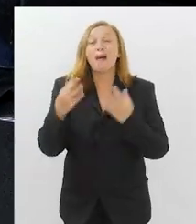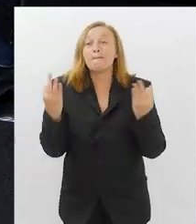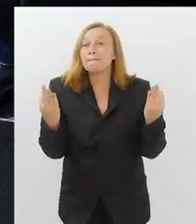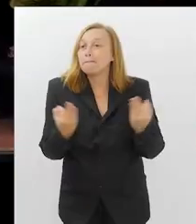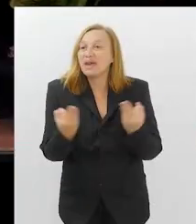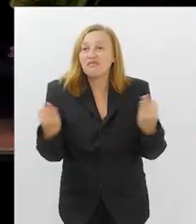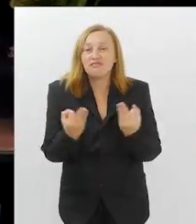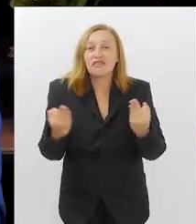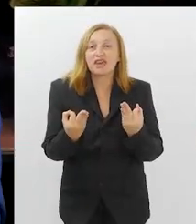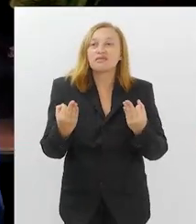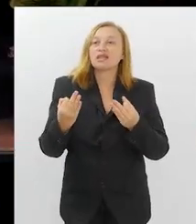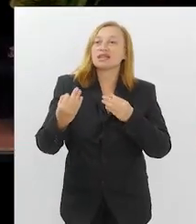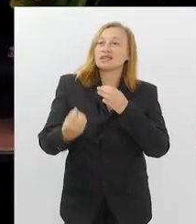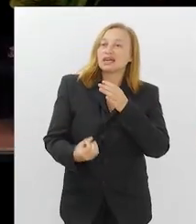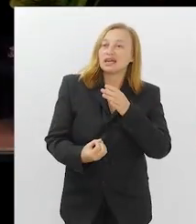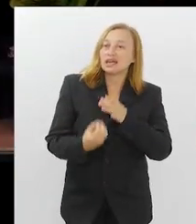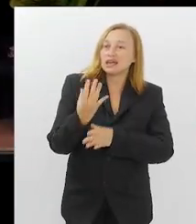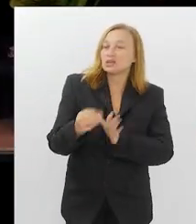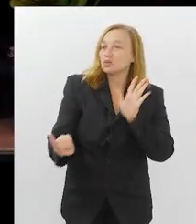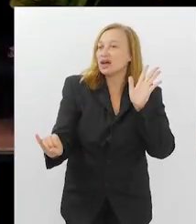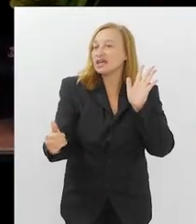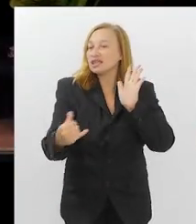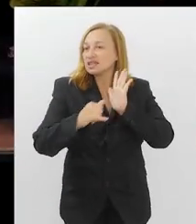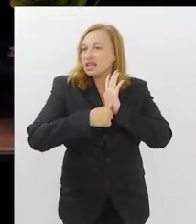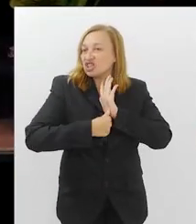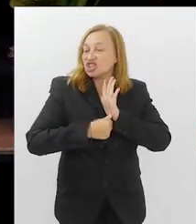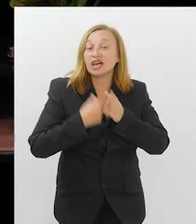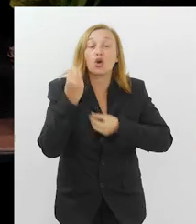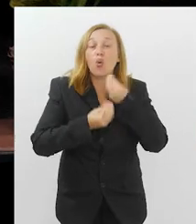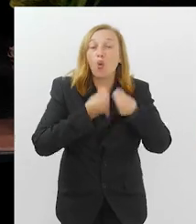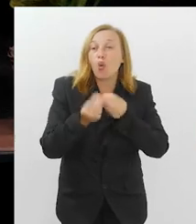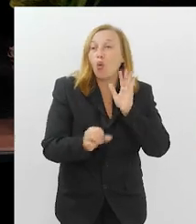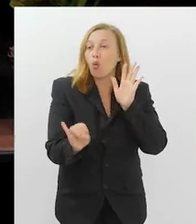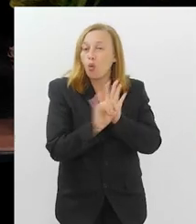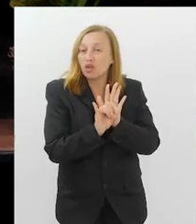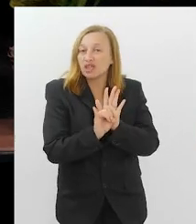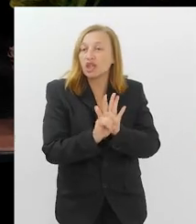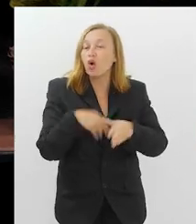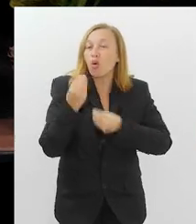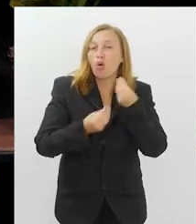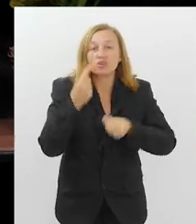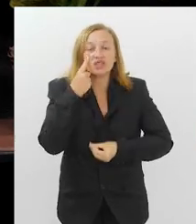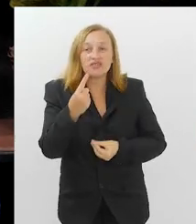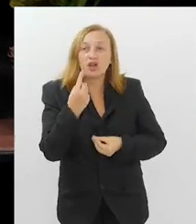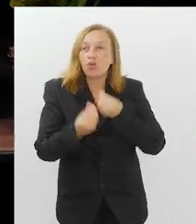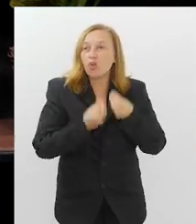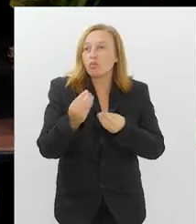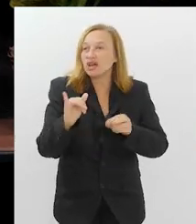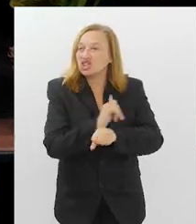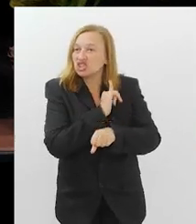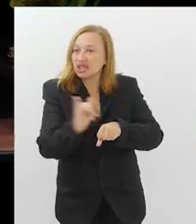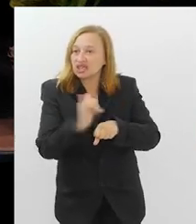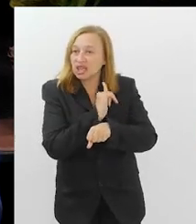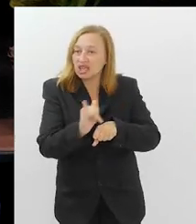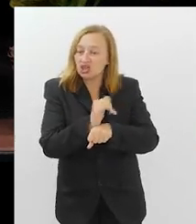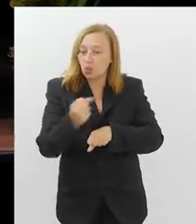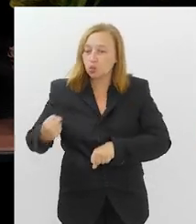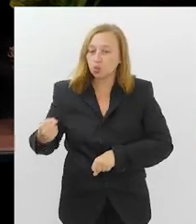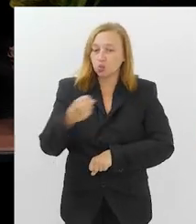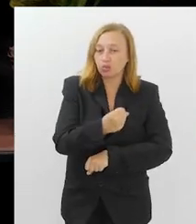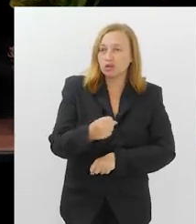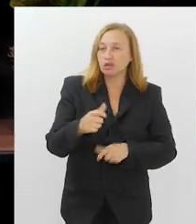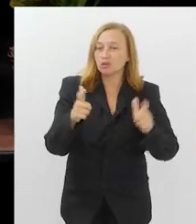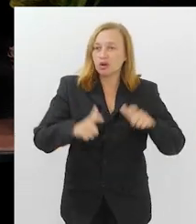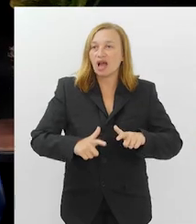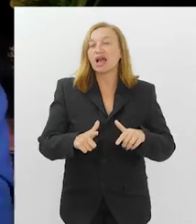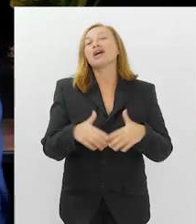assim, essa questão da construção da identidade, como a gente se vê e como a gente se coloca nessa estratégia de ocupação de espaço.